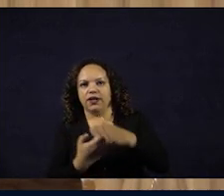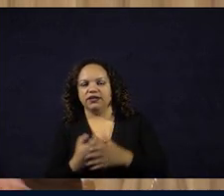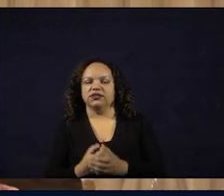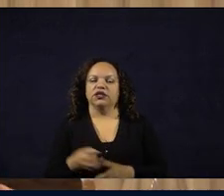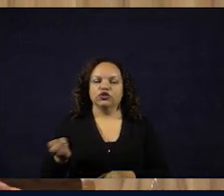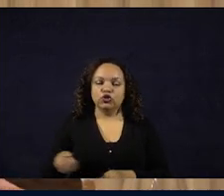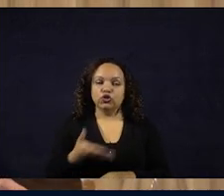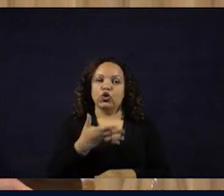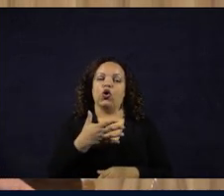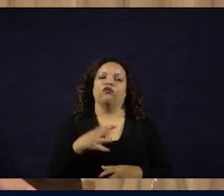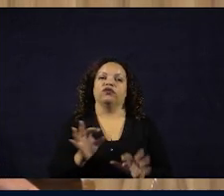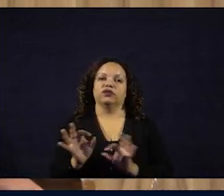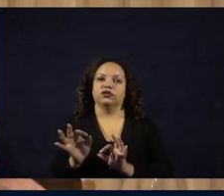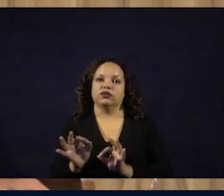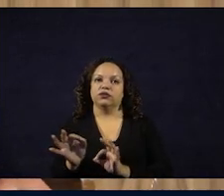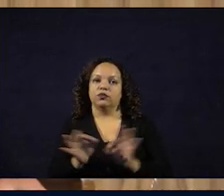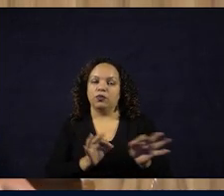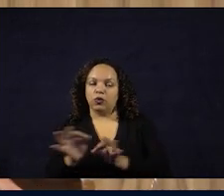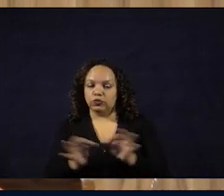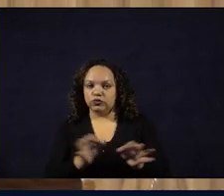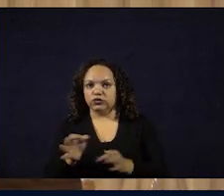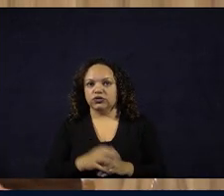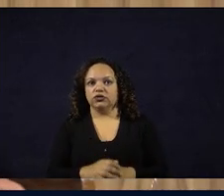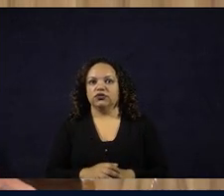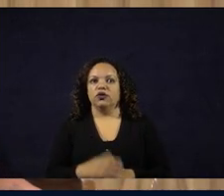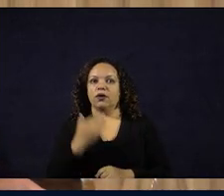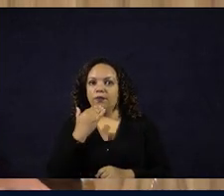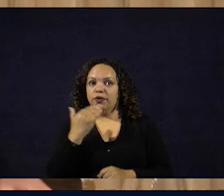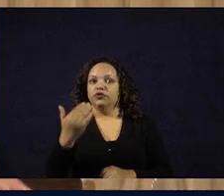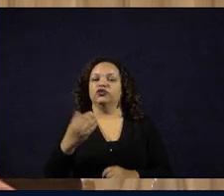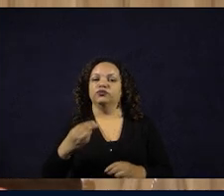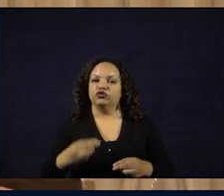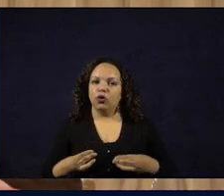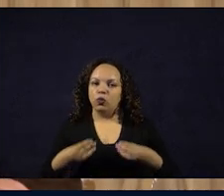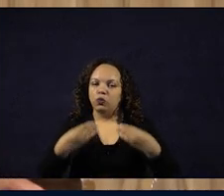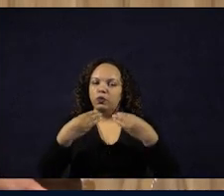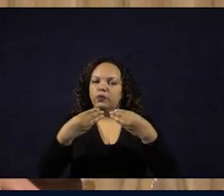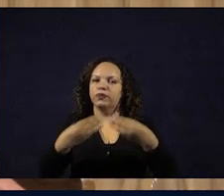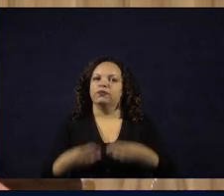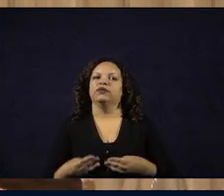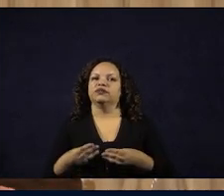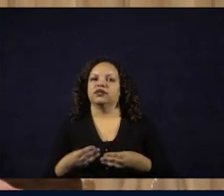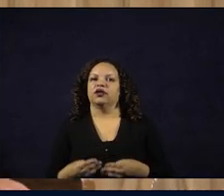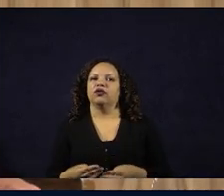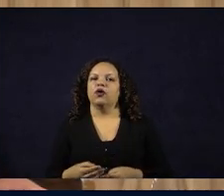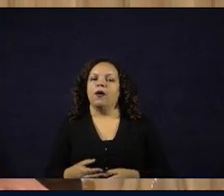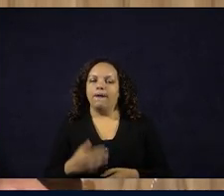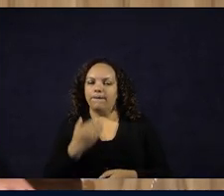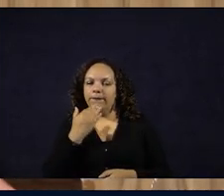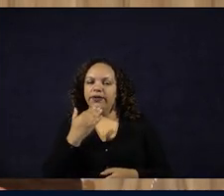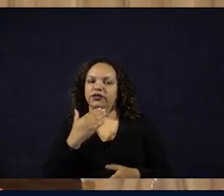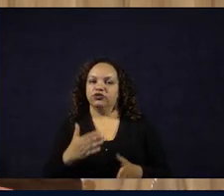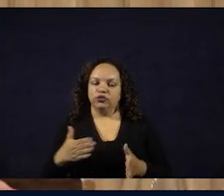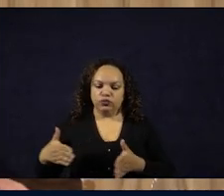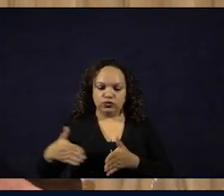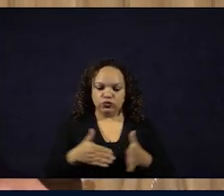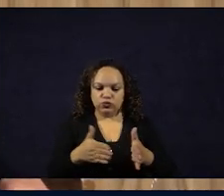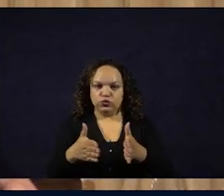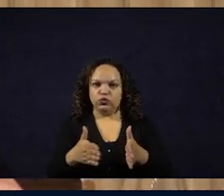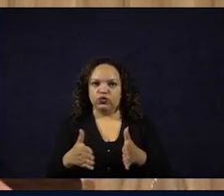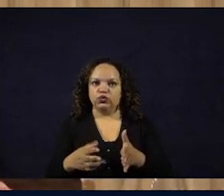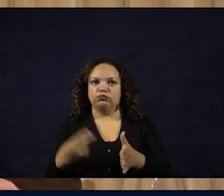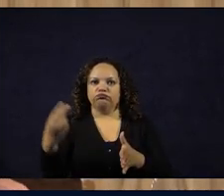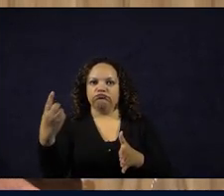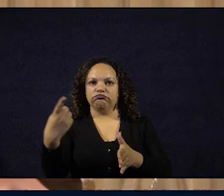modelo regulatório, pedimos já ao Ministério 10 trechos de contratos de autorização,